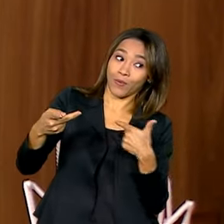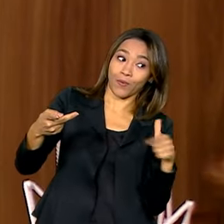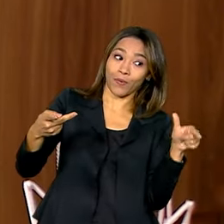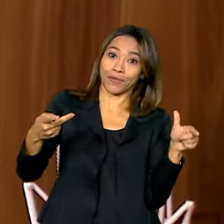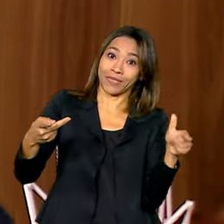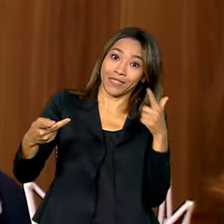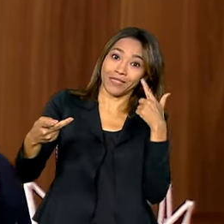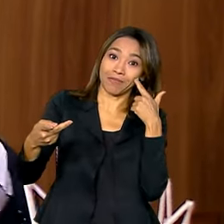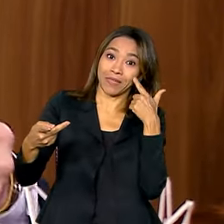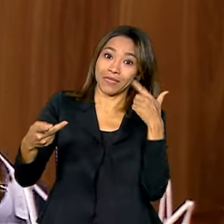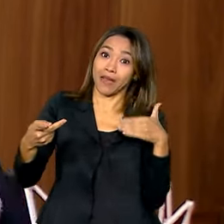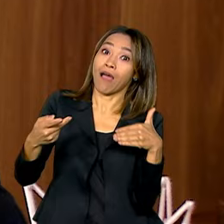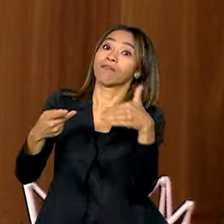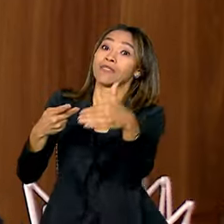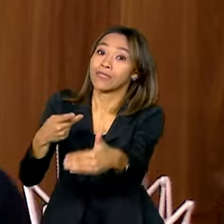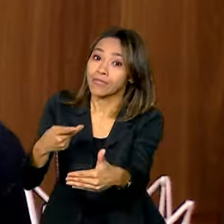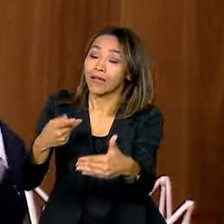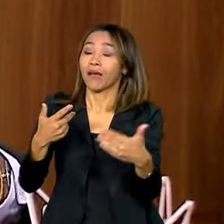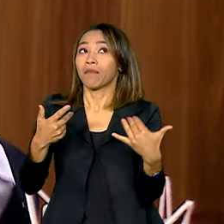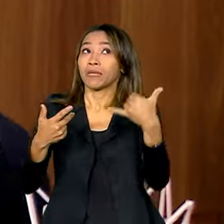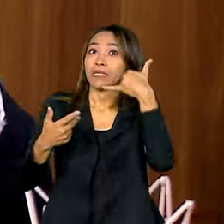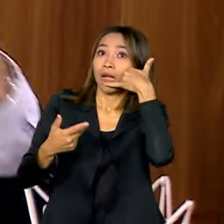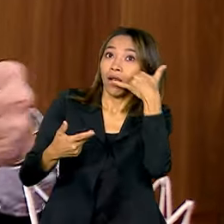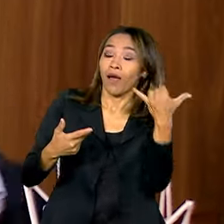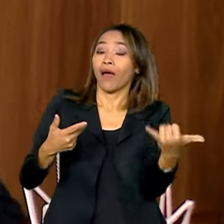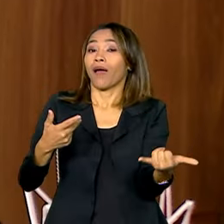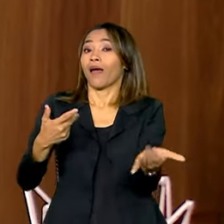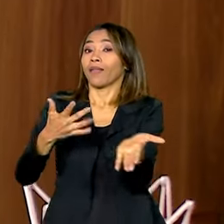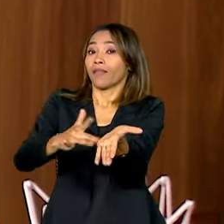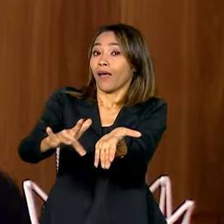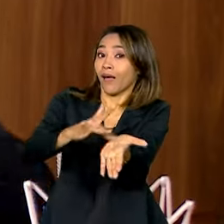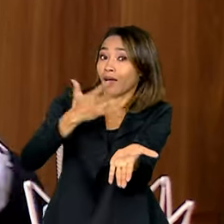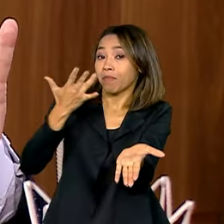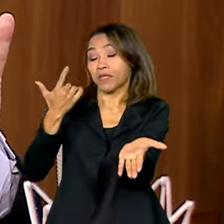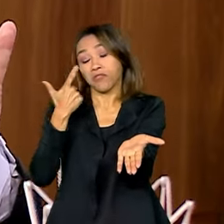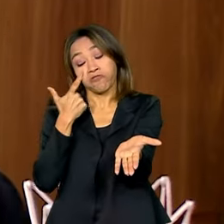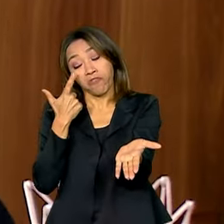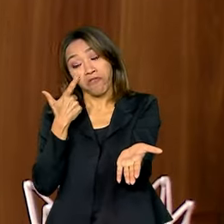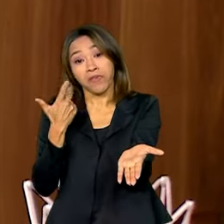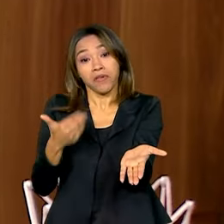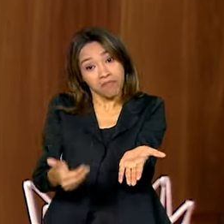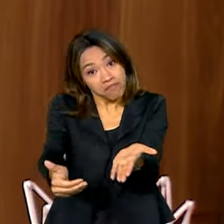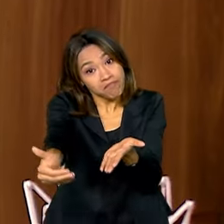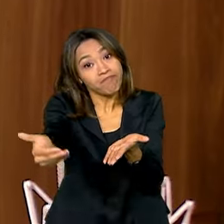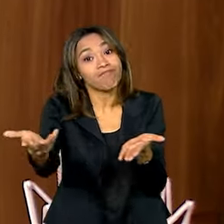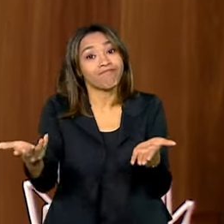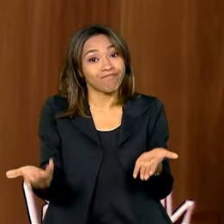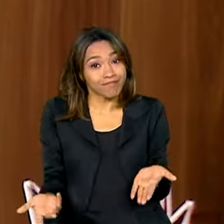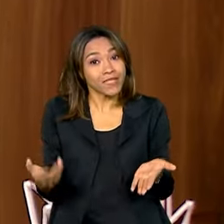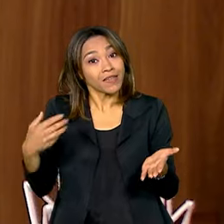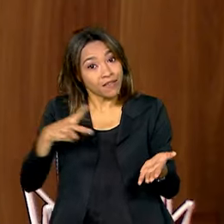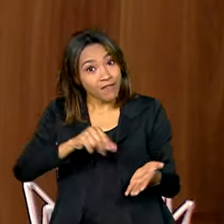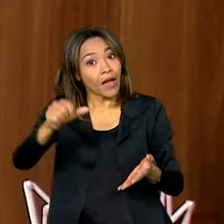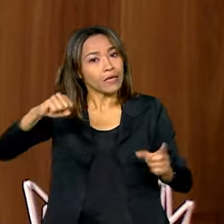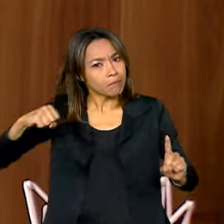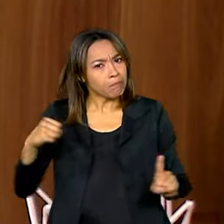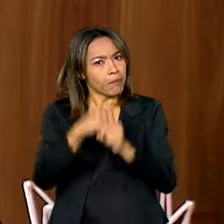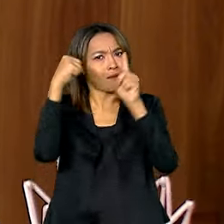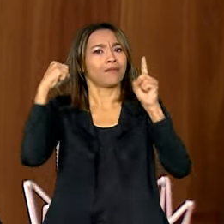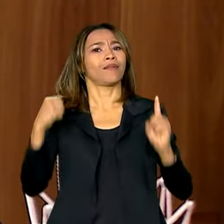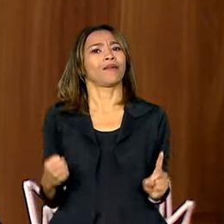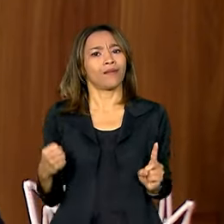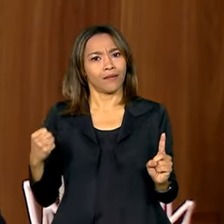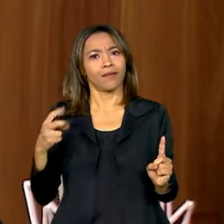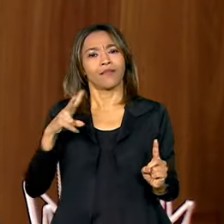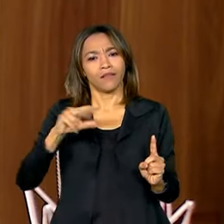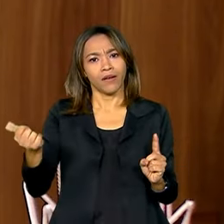pode avançar para celular, para tablet, para essas coisas todas. Nós vamos fazer algo que vai impactar e que vai fazer